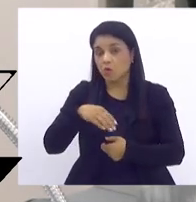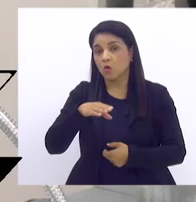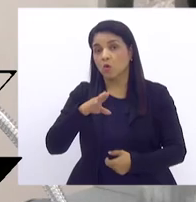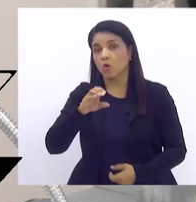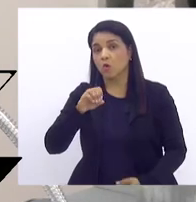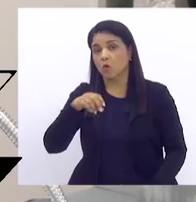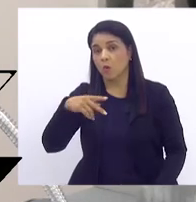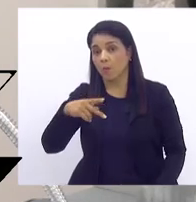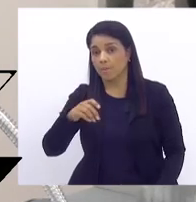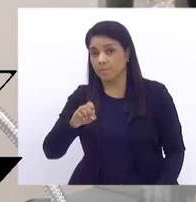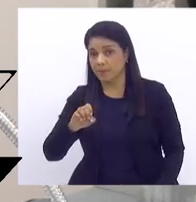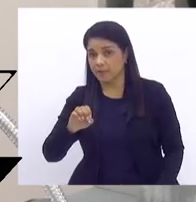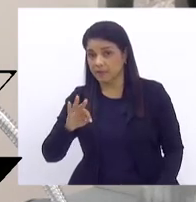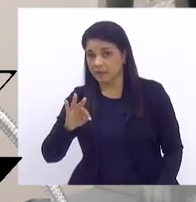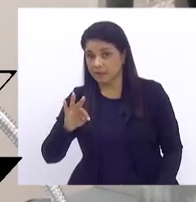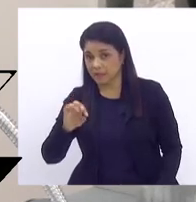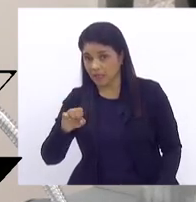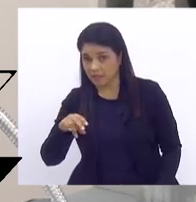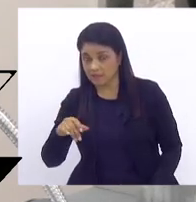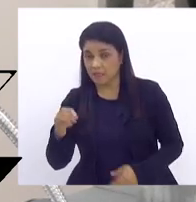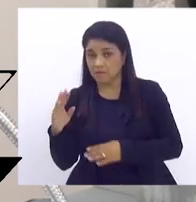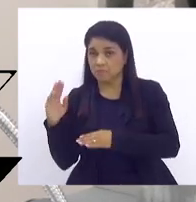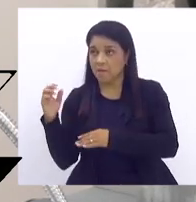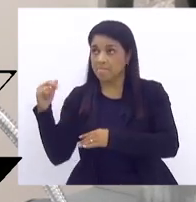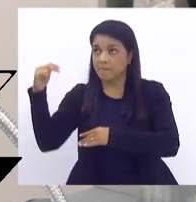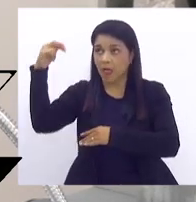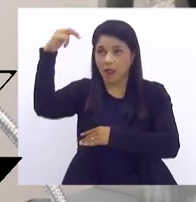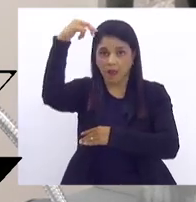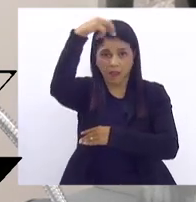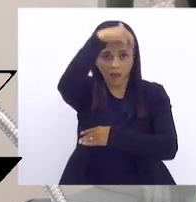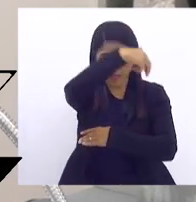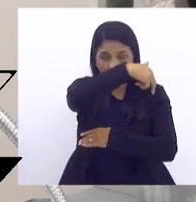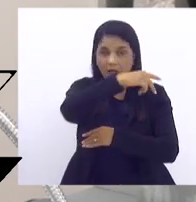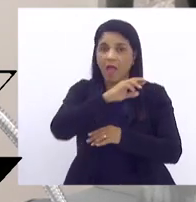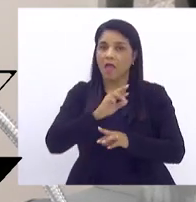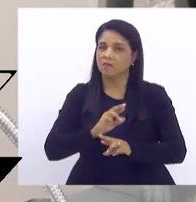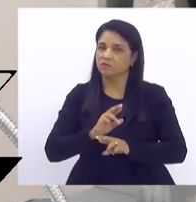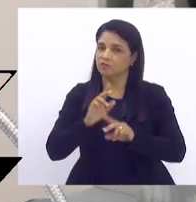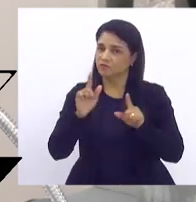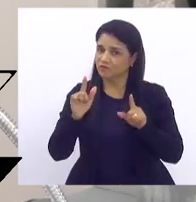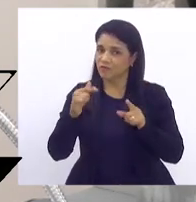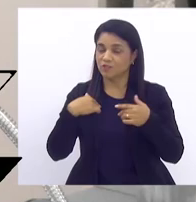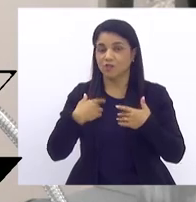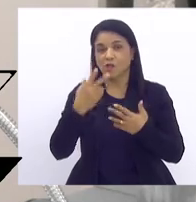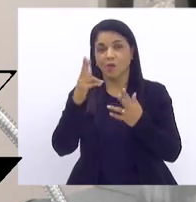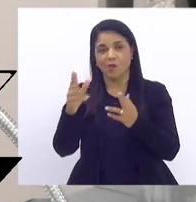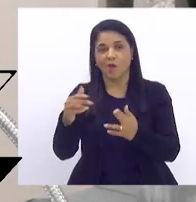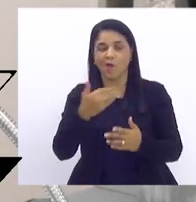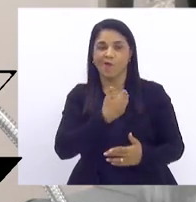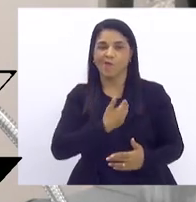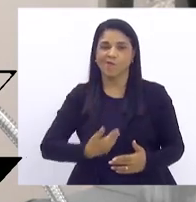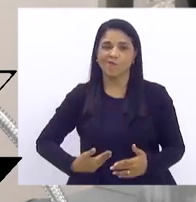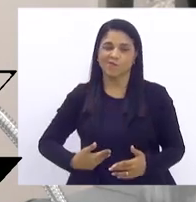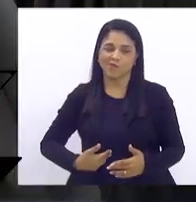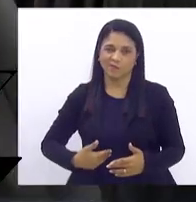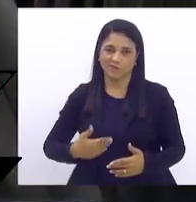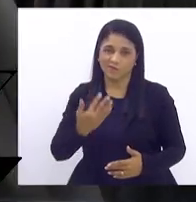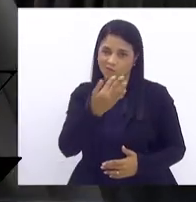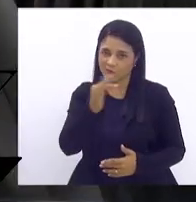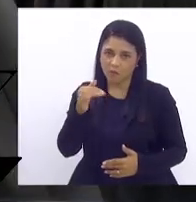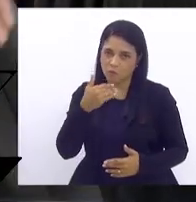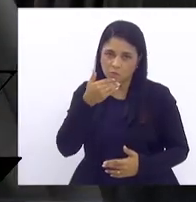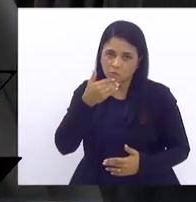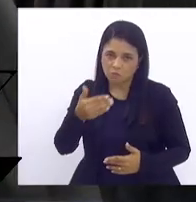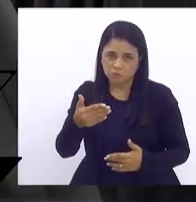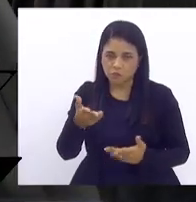da passarela. É outra questão, mas Estado realizar qualquer intervenção... Assim como o governo federal, não precisa pedir autorização nenhuma ao município. Não, olha só.